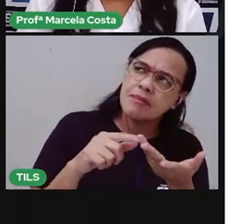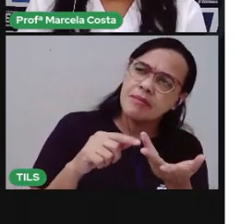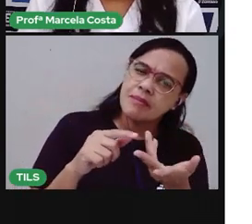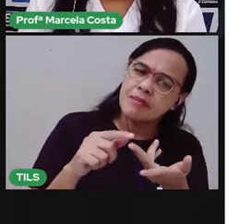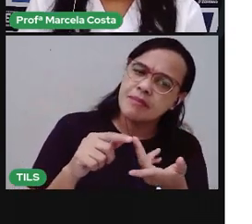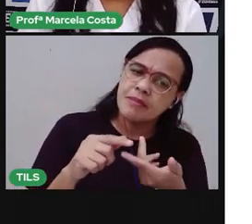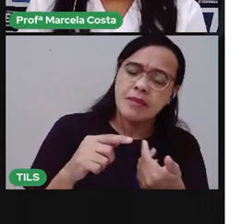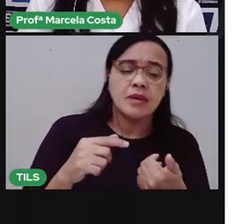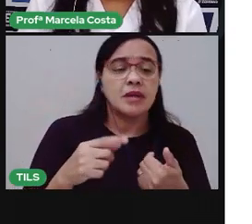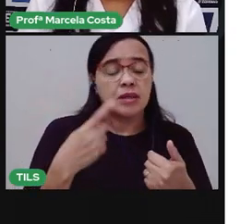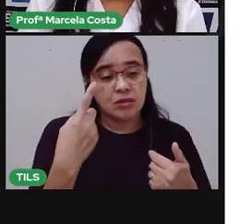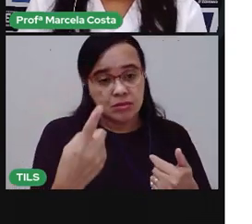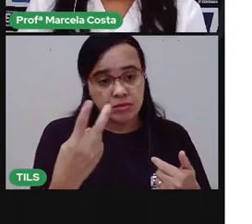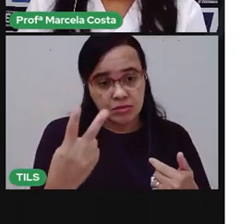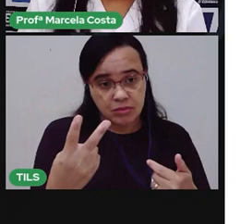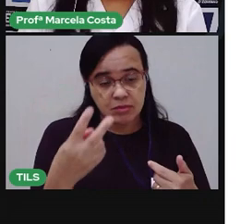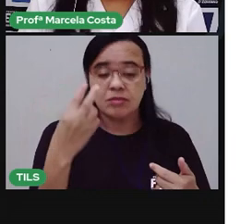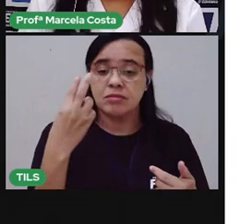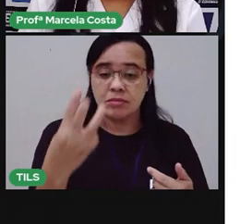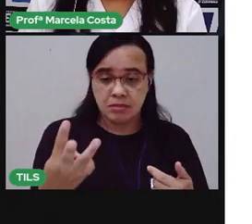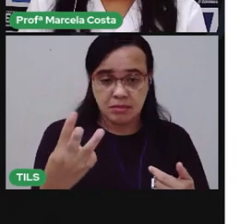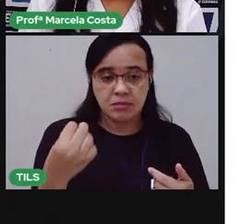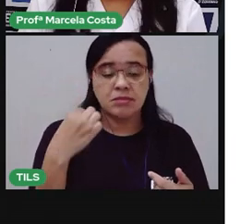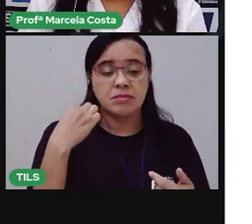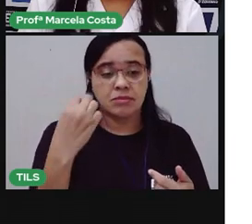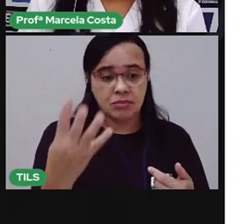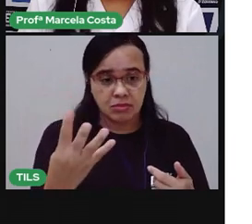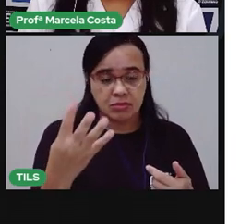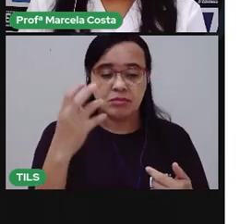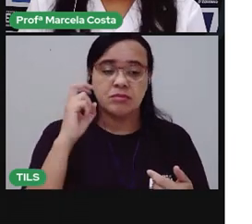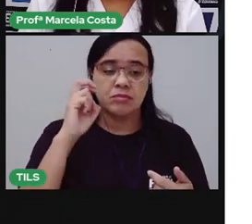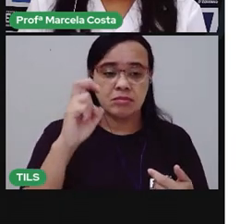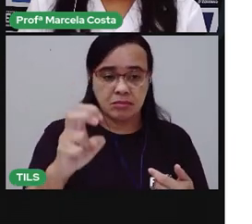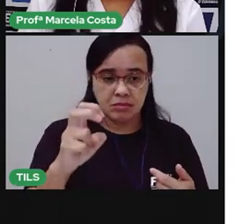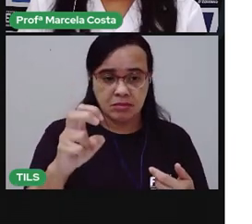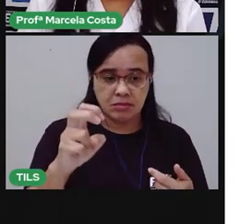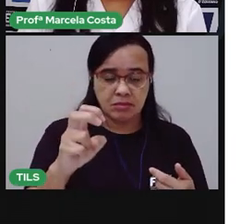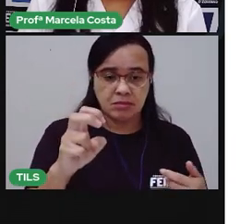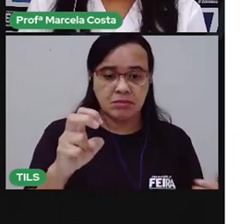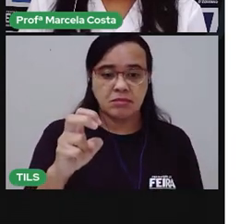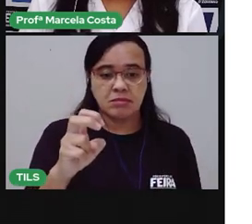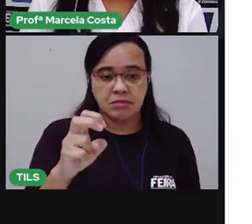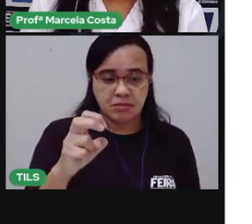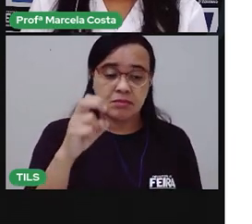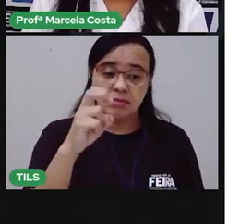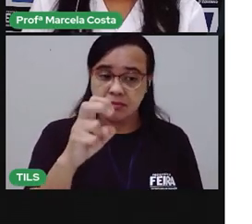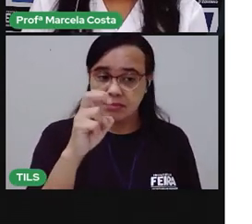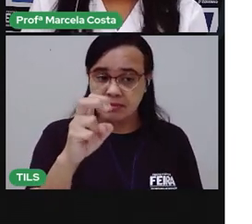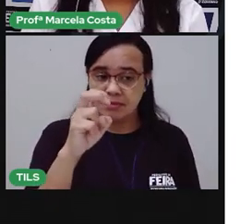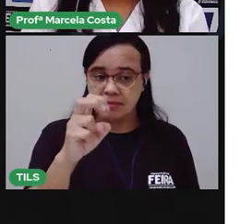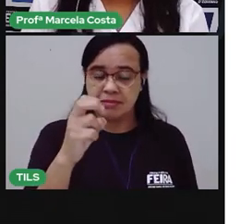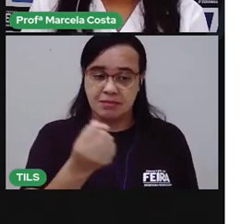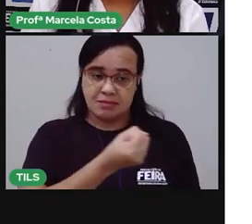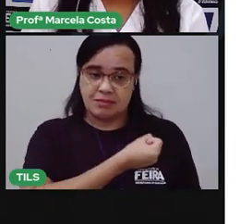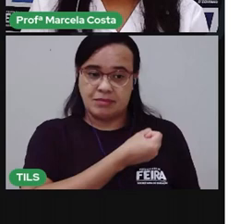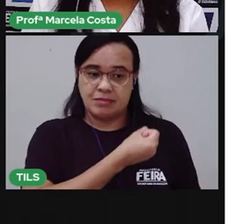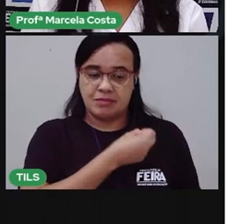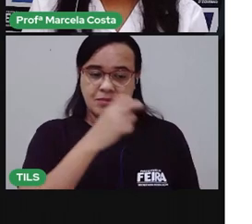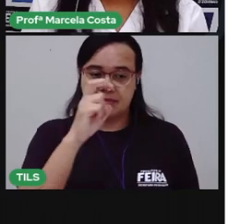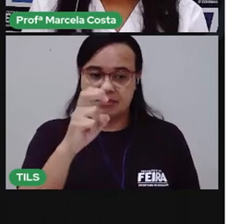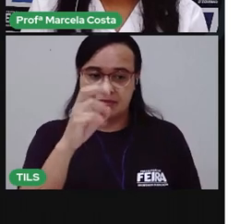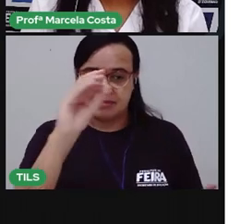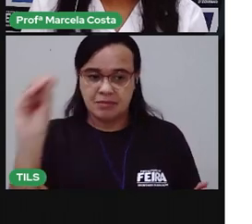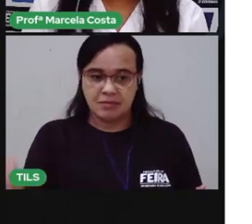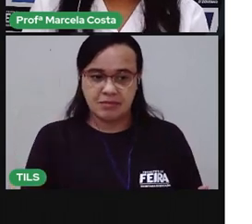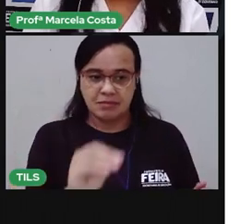é uma duas três quatro cinco cinco letras coloca aqui nesse